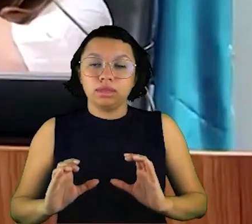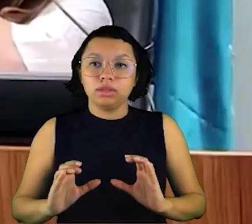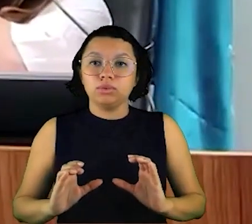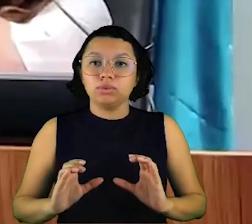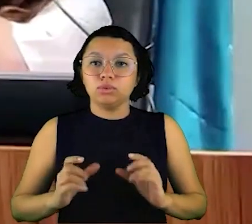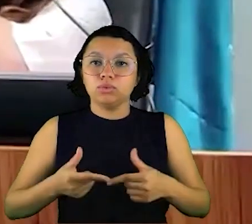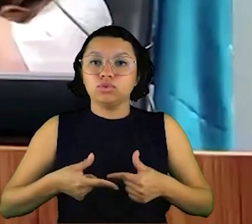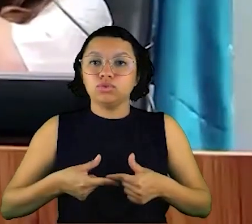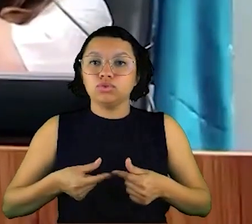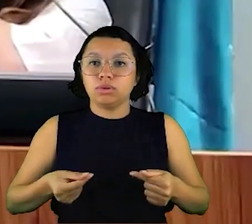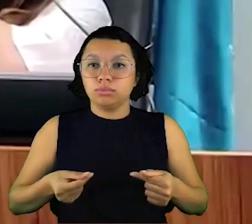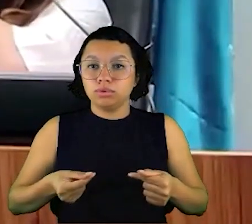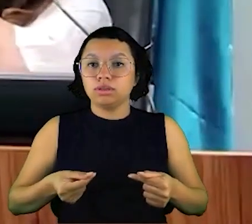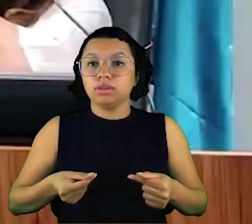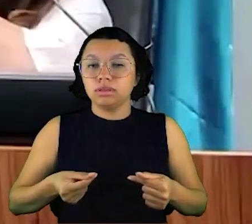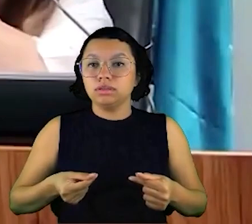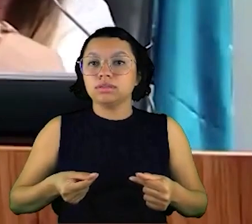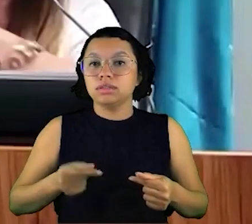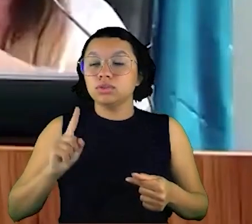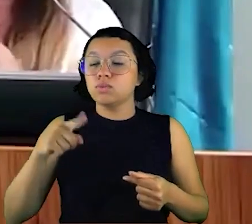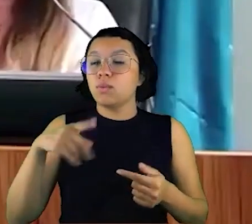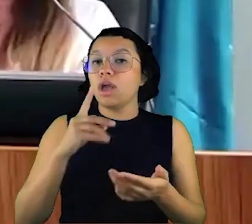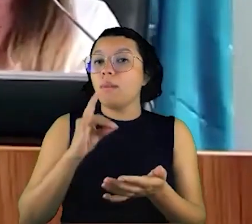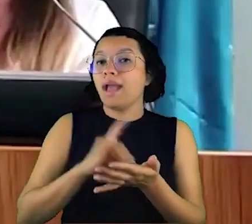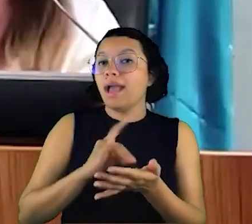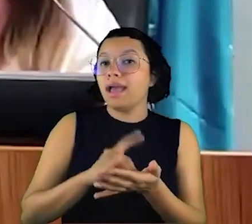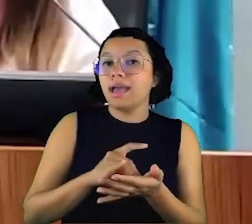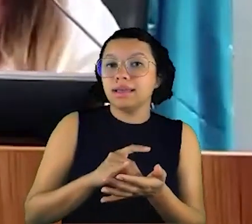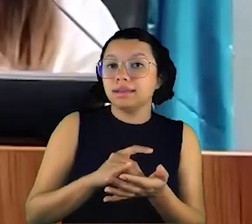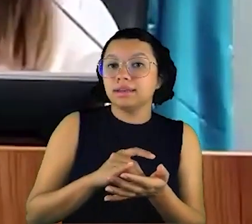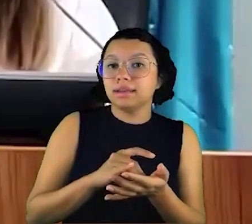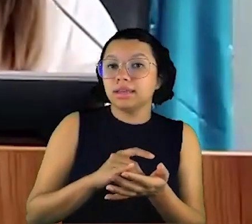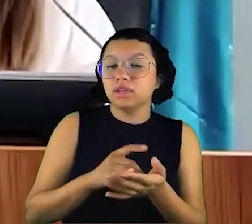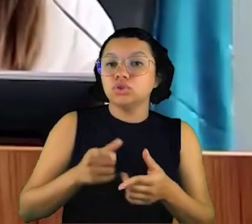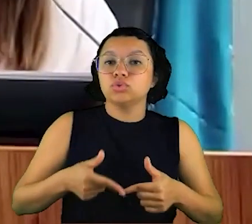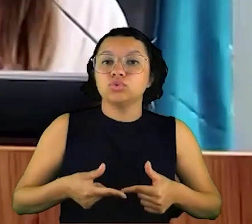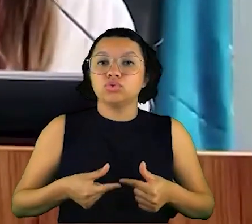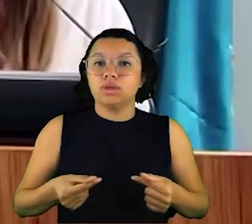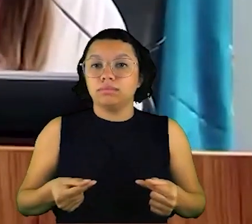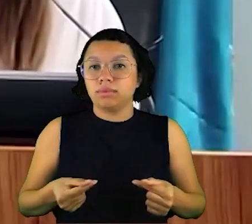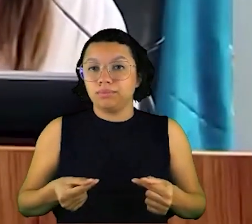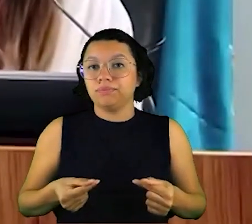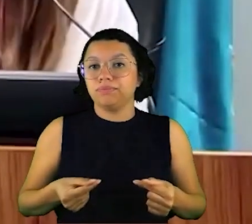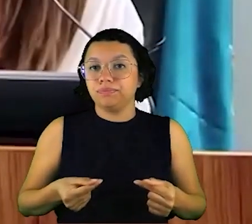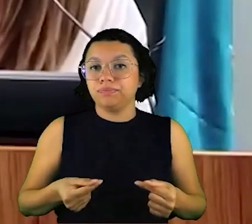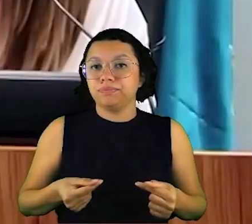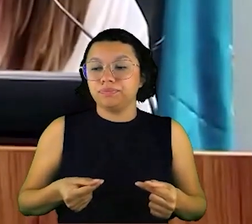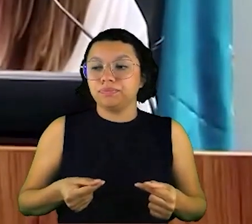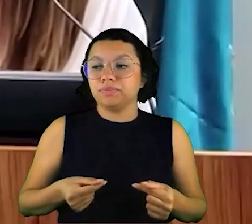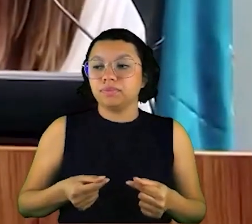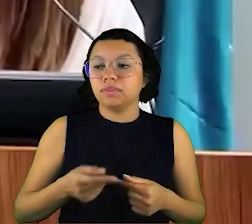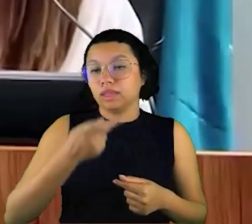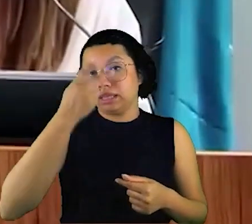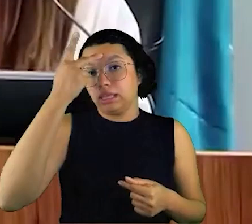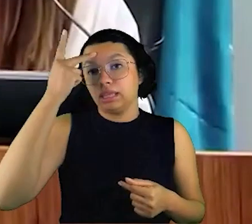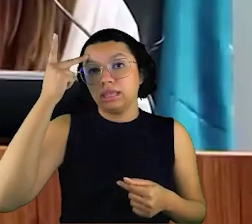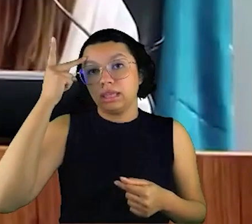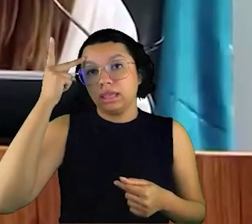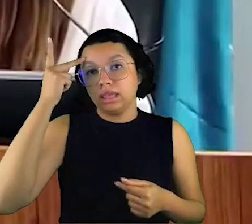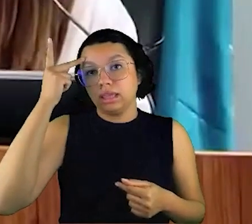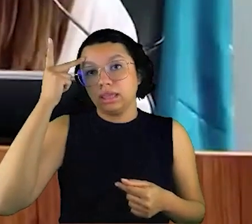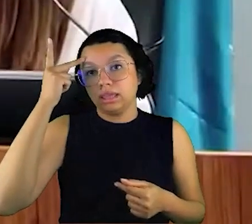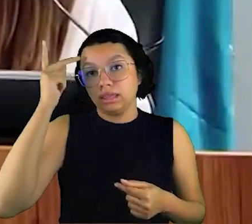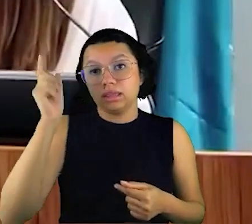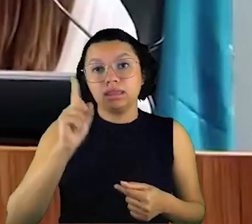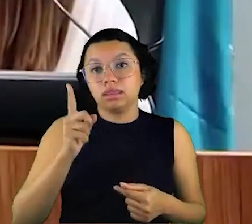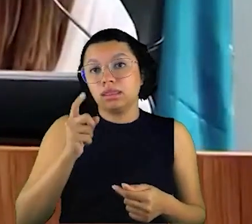japonês, que isso é uma realidade no Japão. Quem deixa de